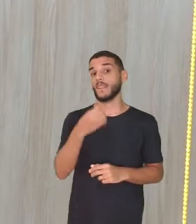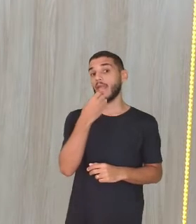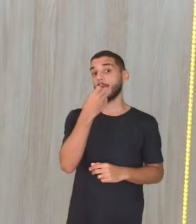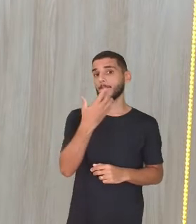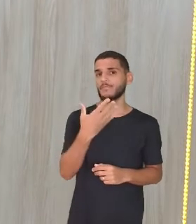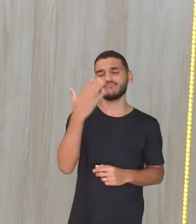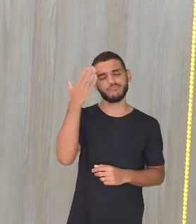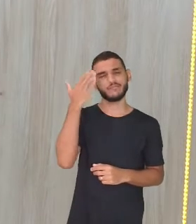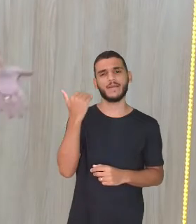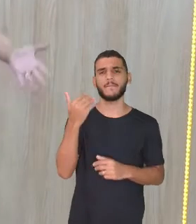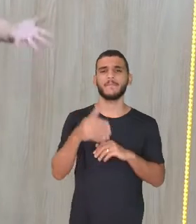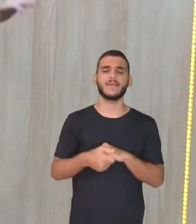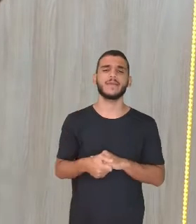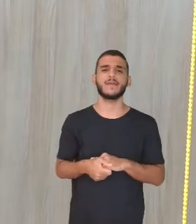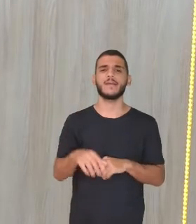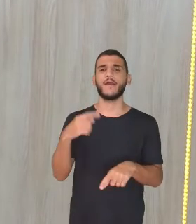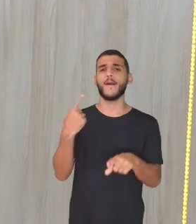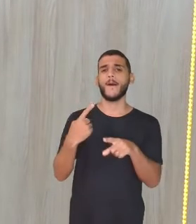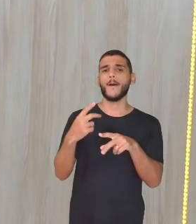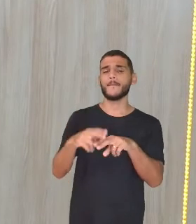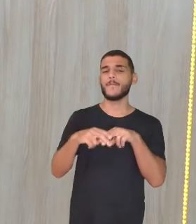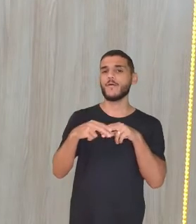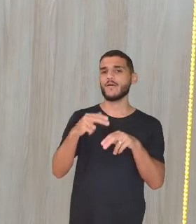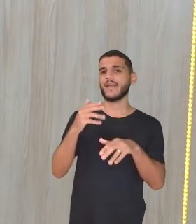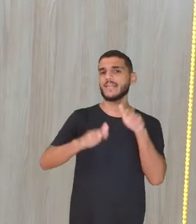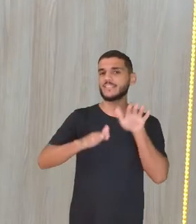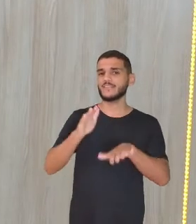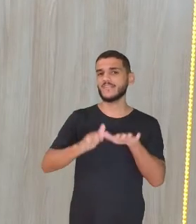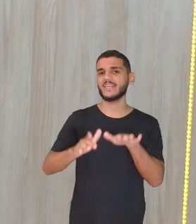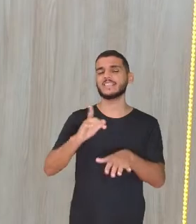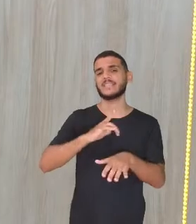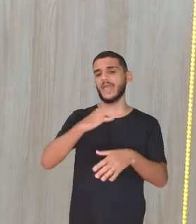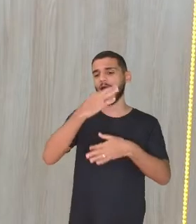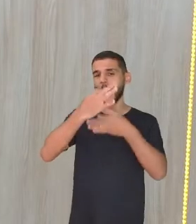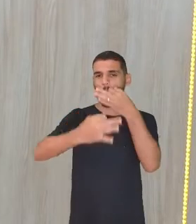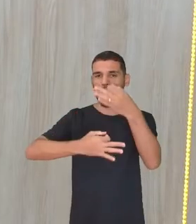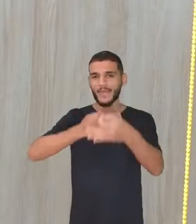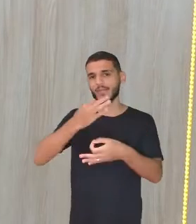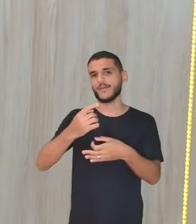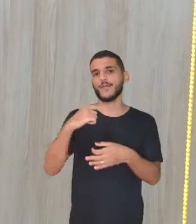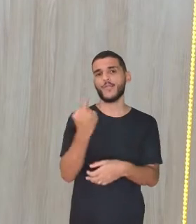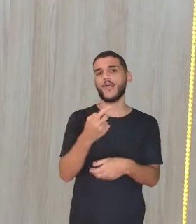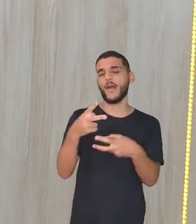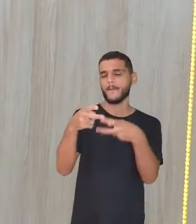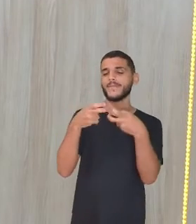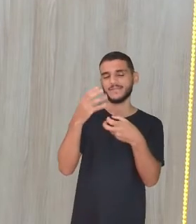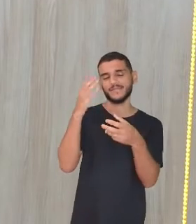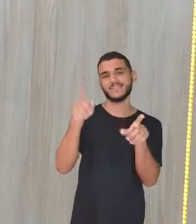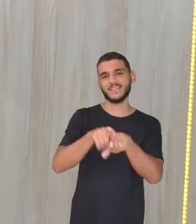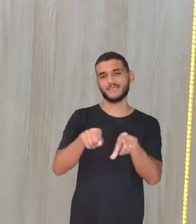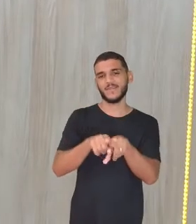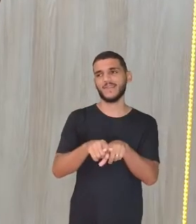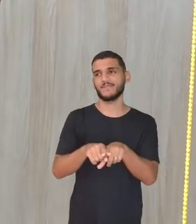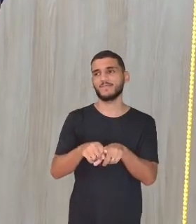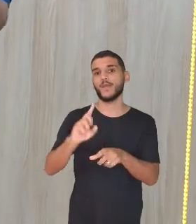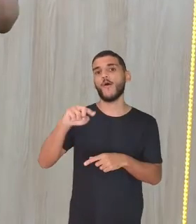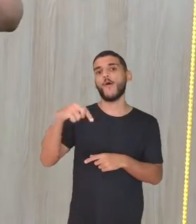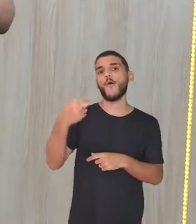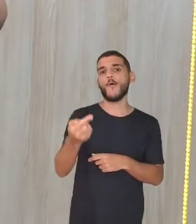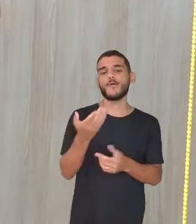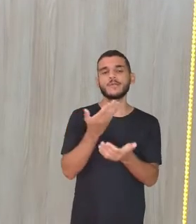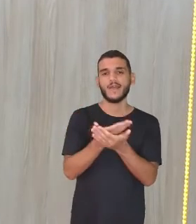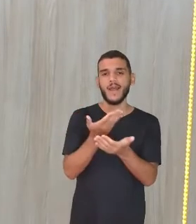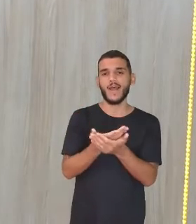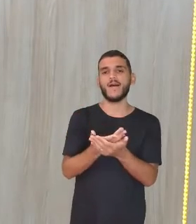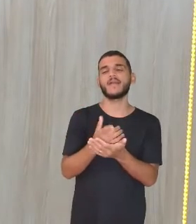disso porque algumas questões trazem isso para a gente, tá certo? Como eu vou trazer algumas questões, já estou adiantando, na próxima aula eu vou trazer